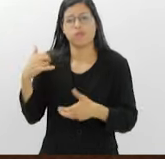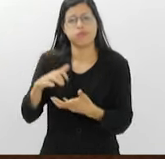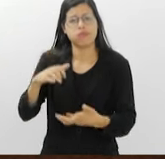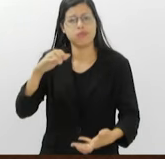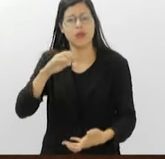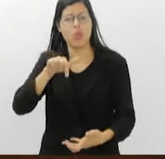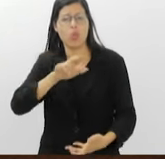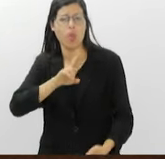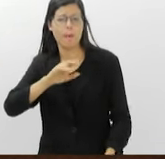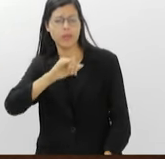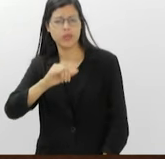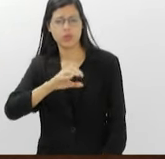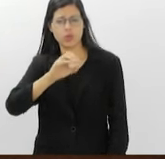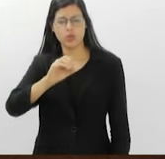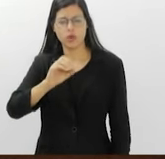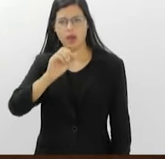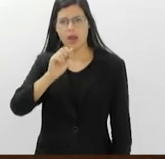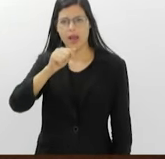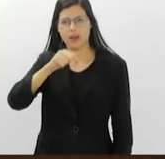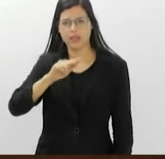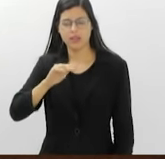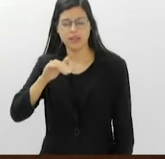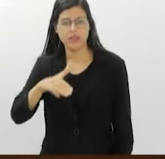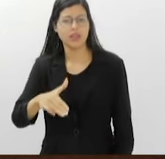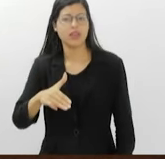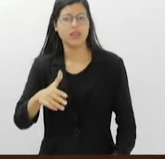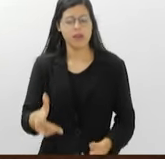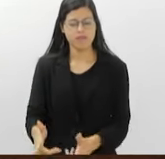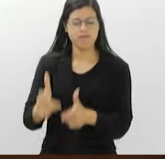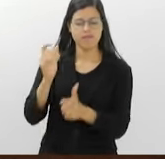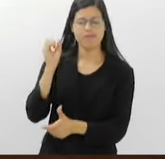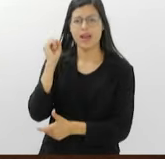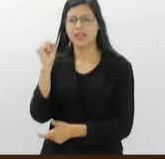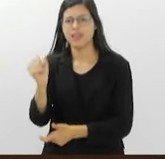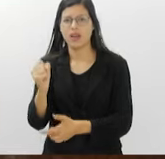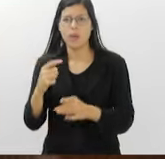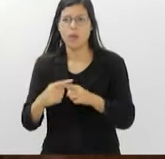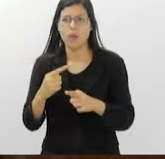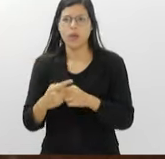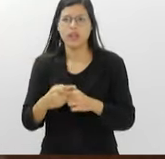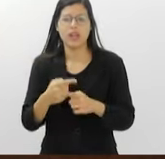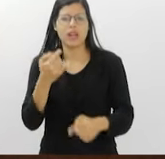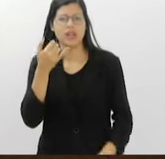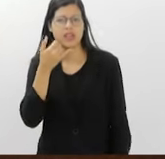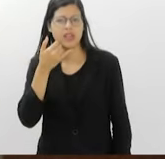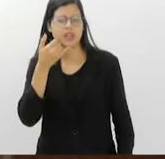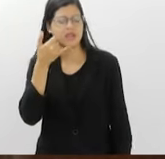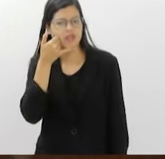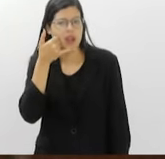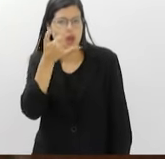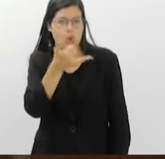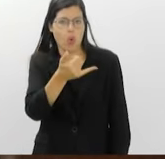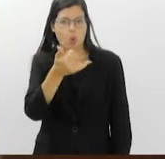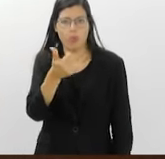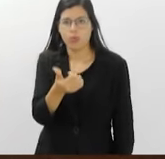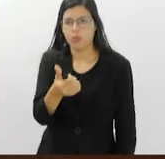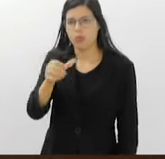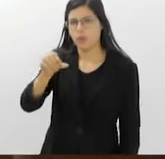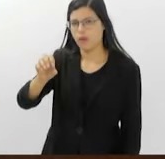dele pelo simples fato dele ter ligado o 90. Eles falaram que ele era